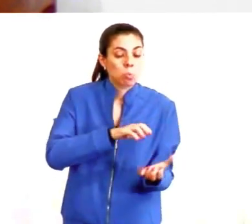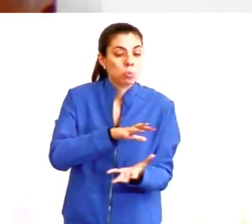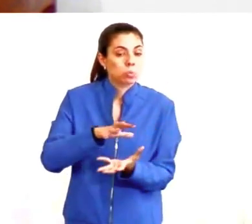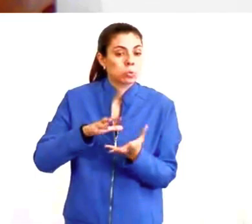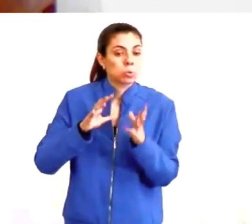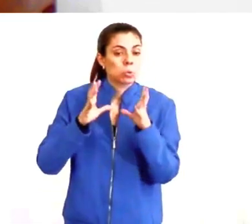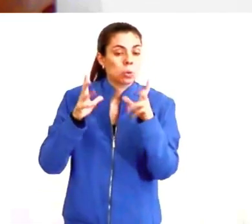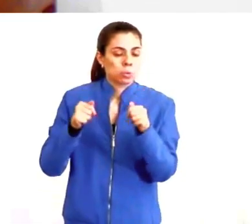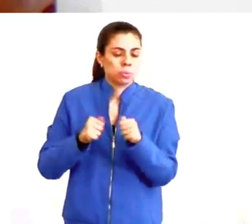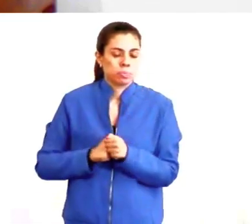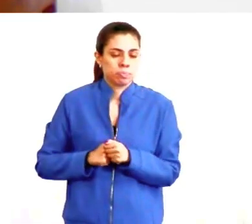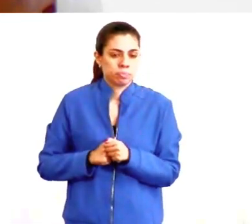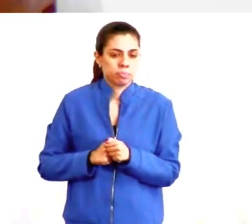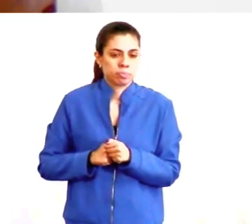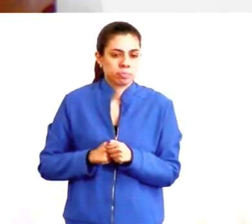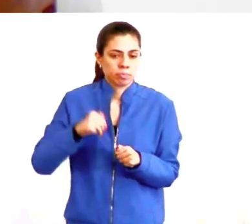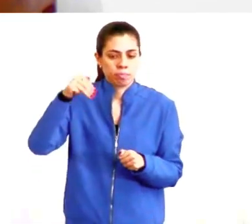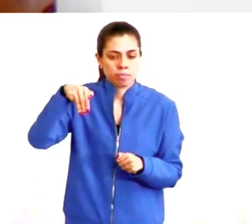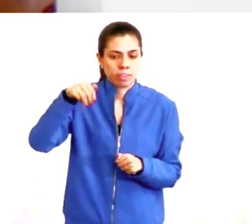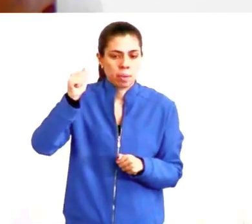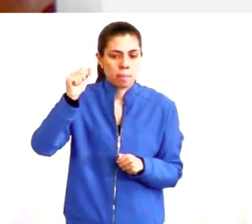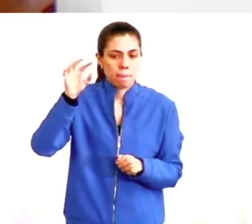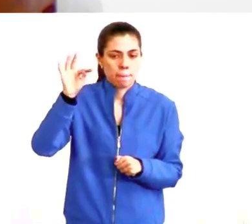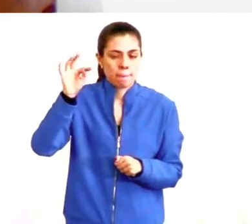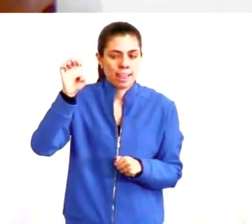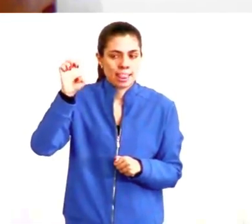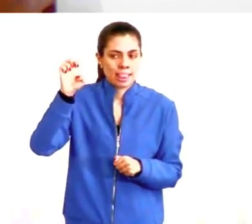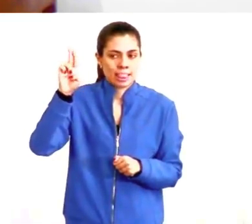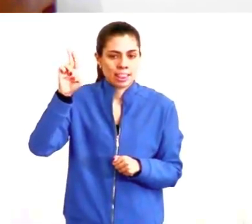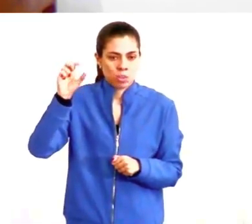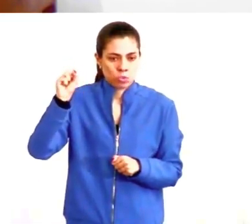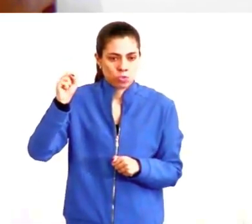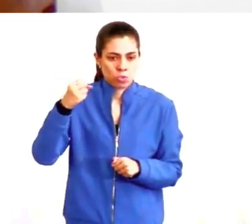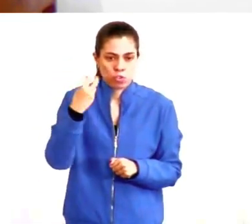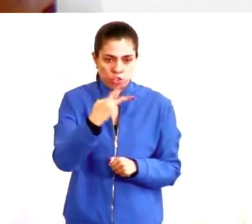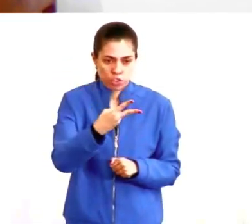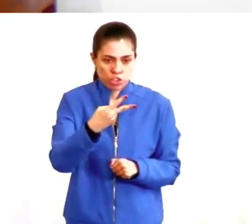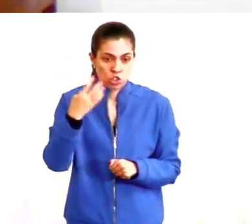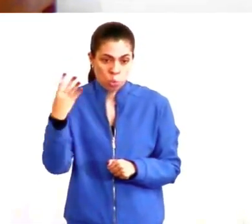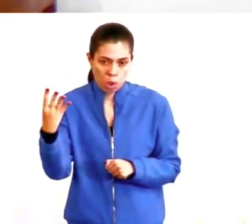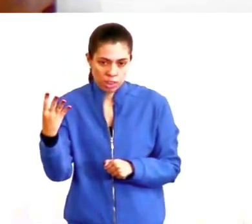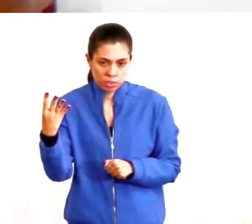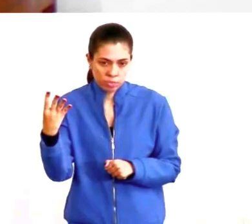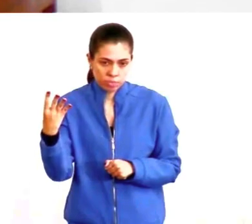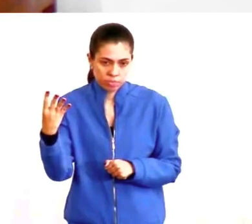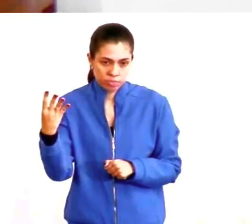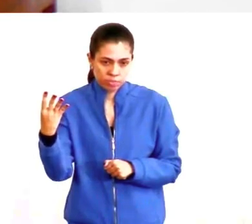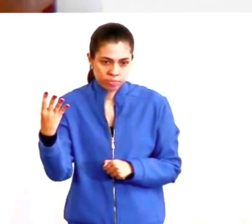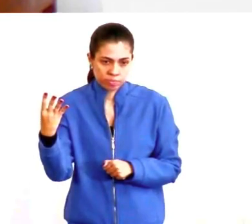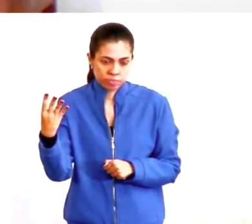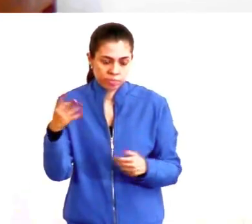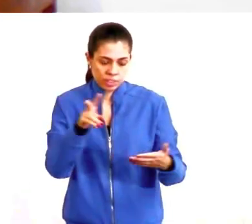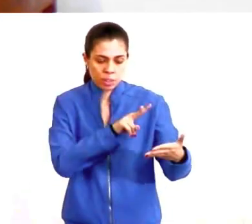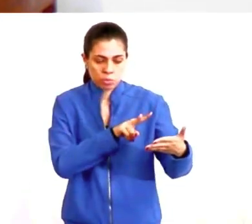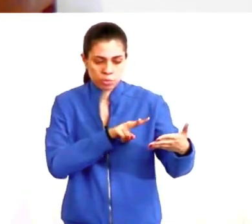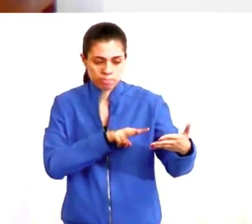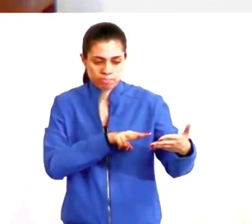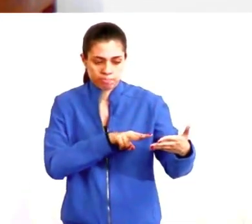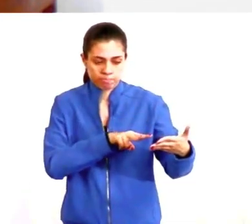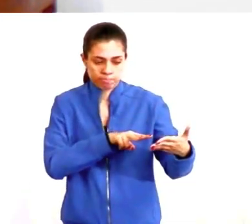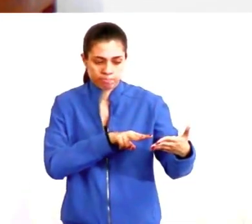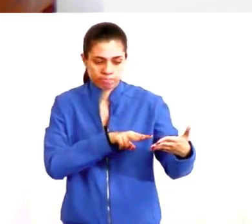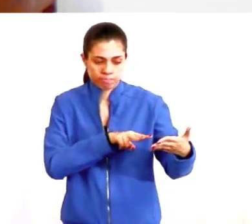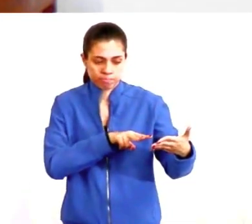24 está escrito que quando este evangelho for pregado a toda criatura, ou seja, para todos os